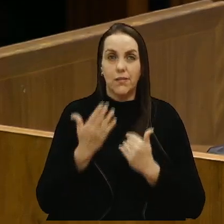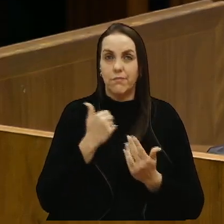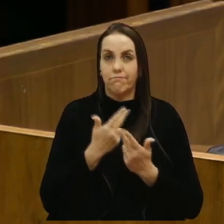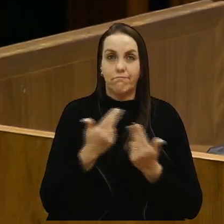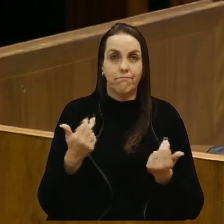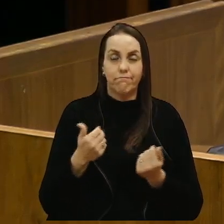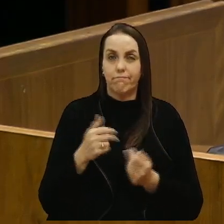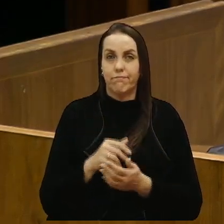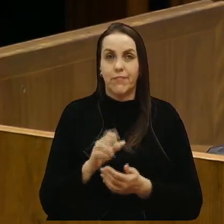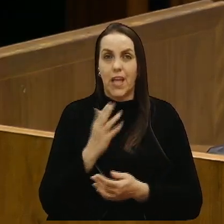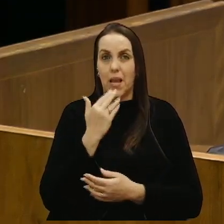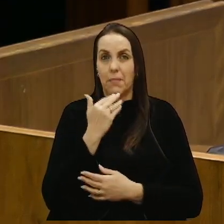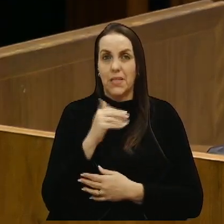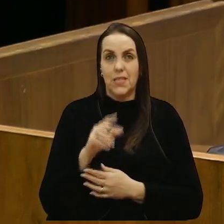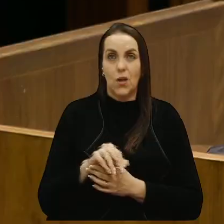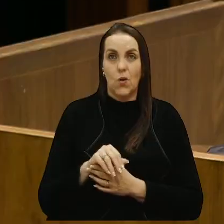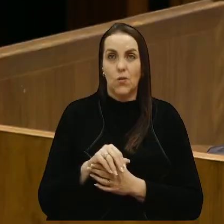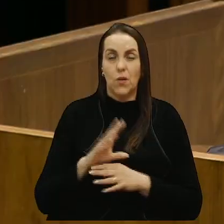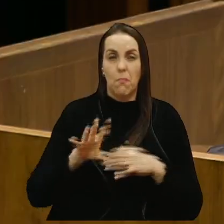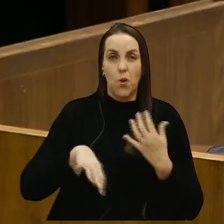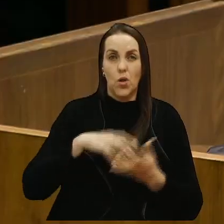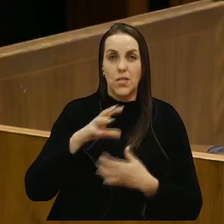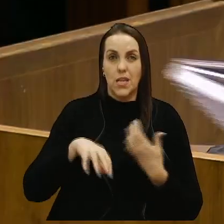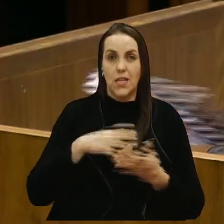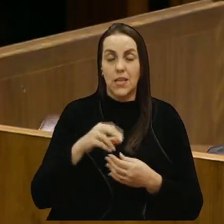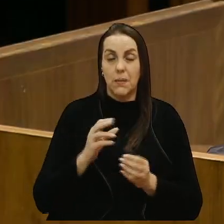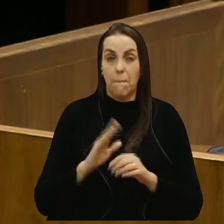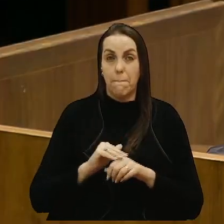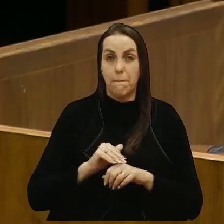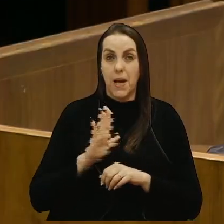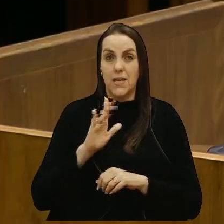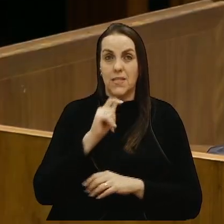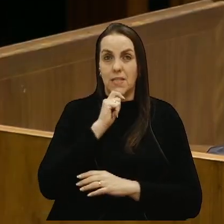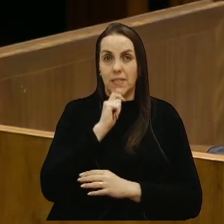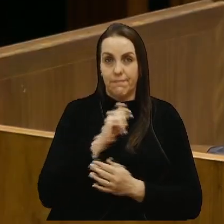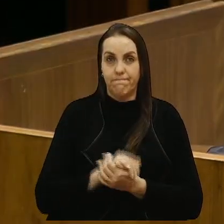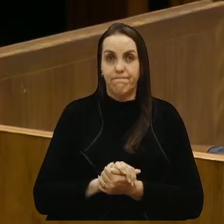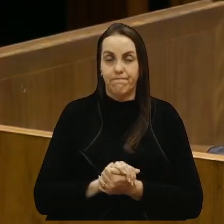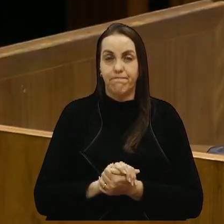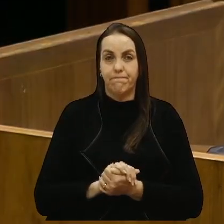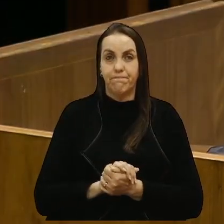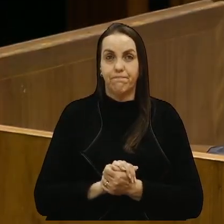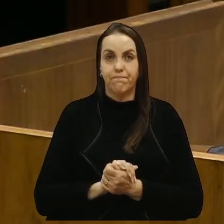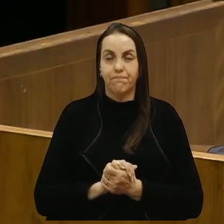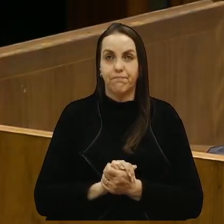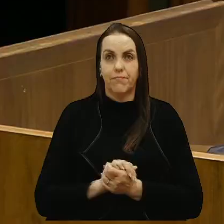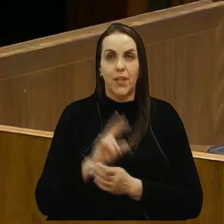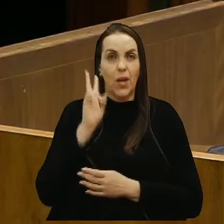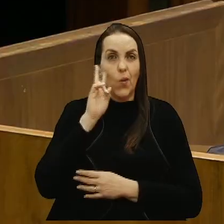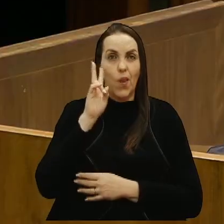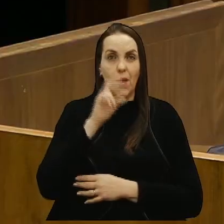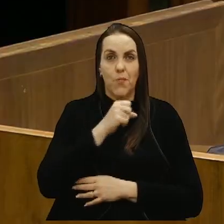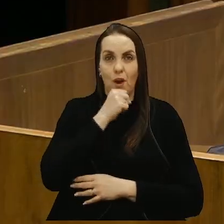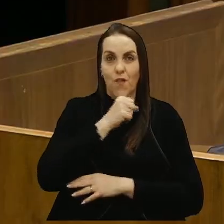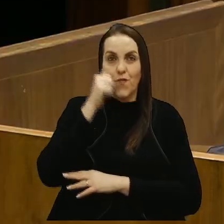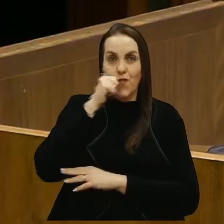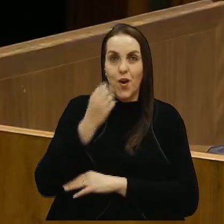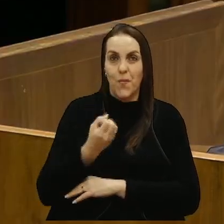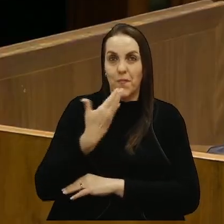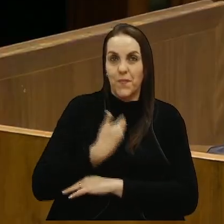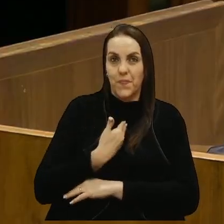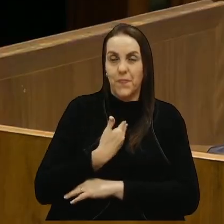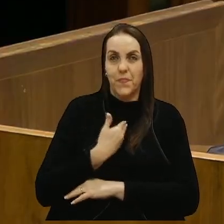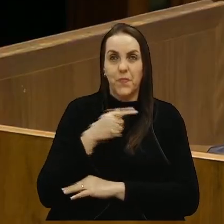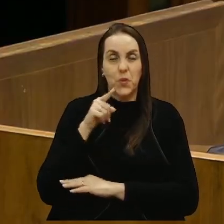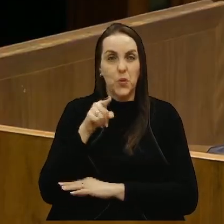mais alimentos ultraprocessados. Então, não é que nem aquela... Eu me lembro que a minha avó dizia para mim, ai, tu